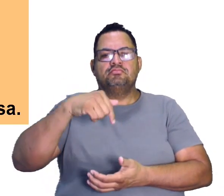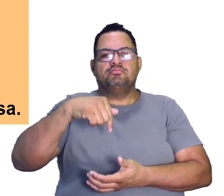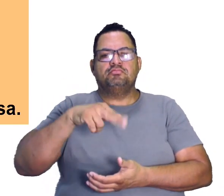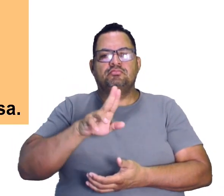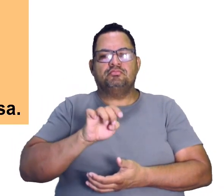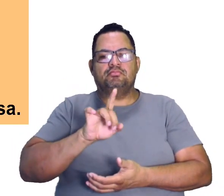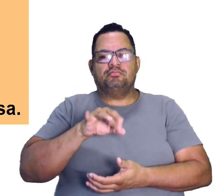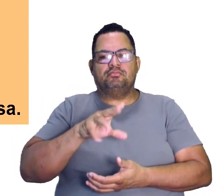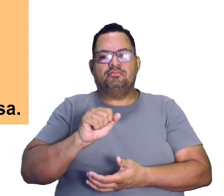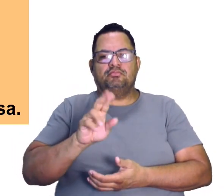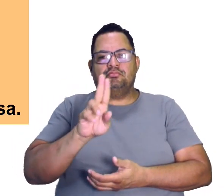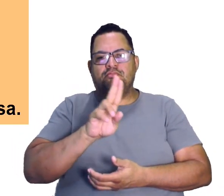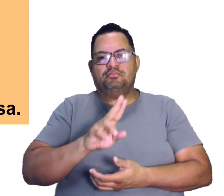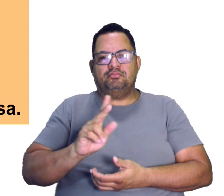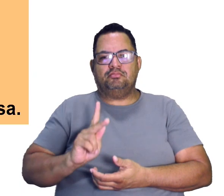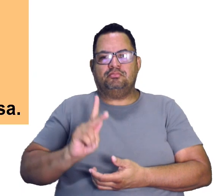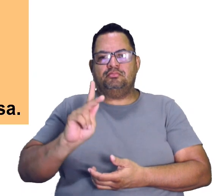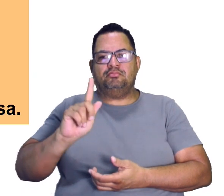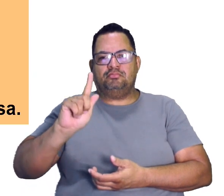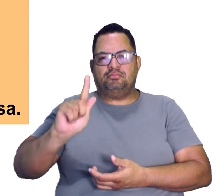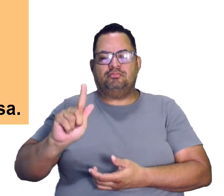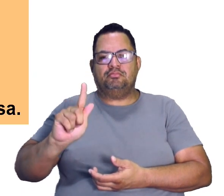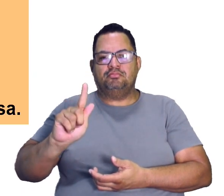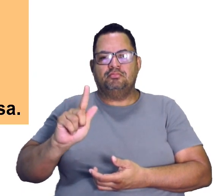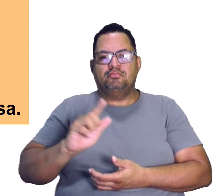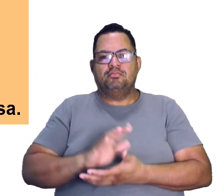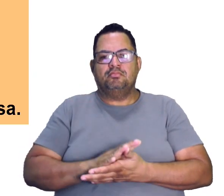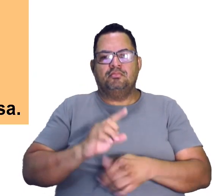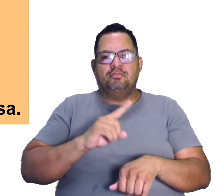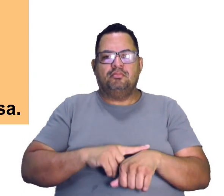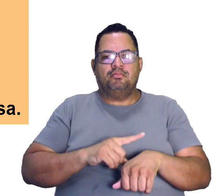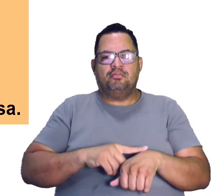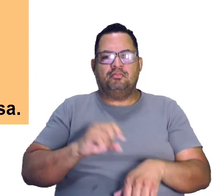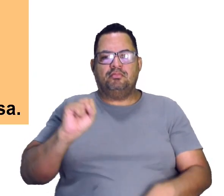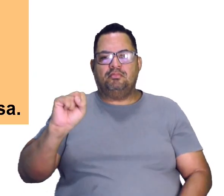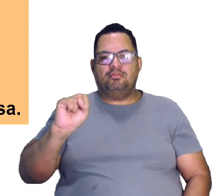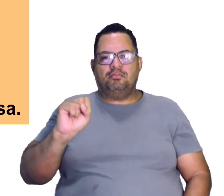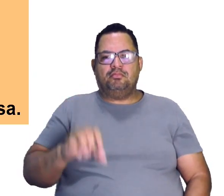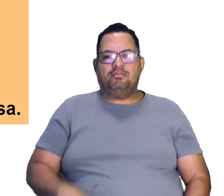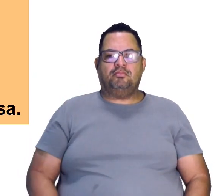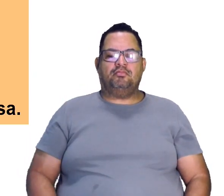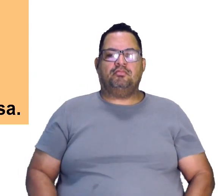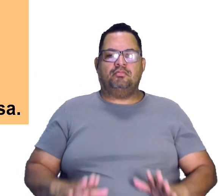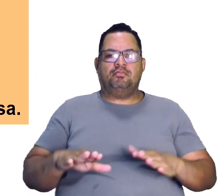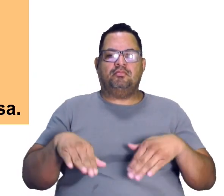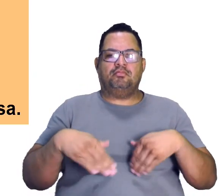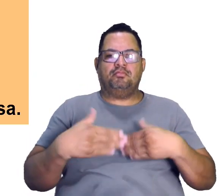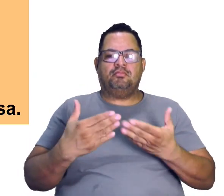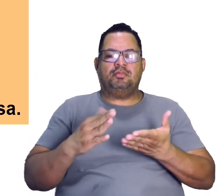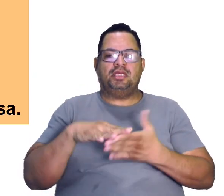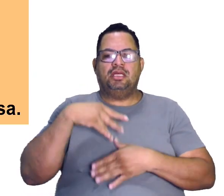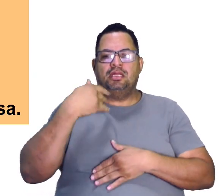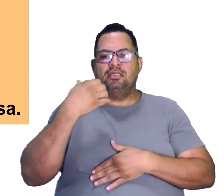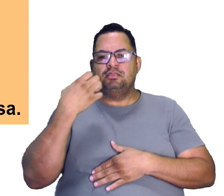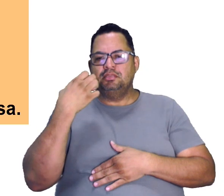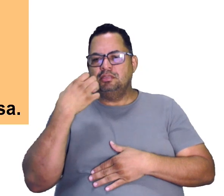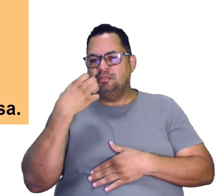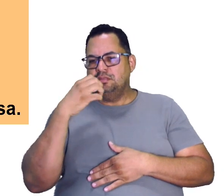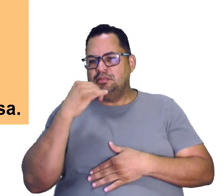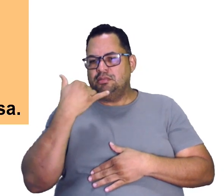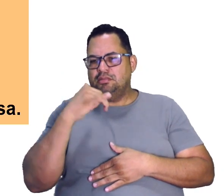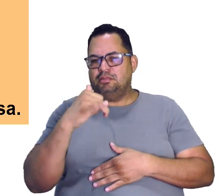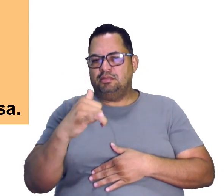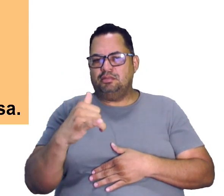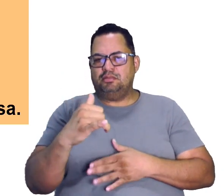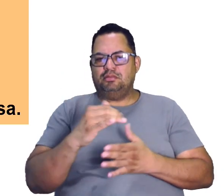quilograma, quando utilizamos para massa, e em tempo utilizamos segundo. Com relação à corrente elétrica, nós